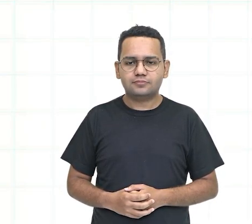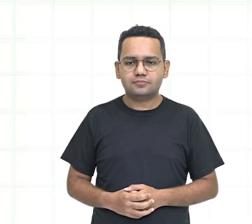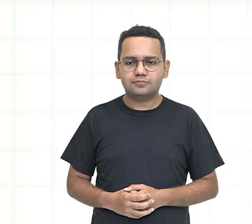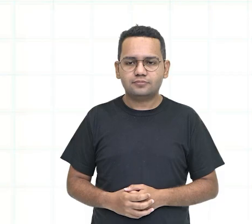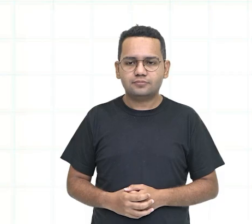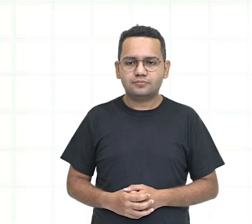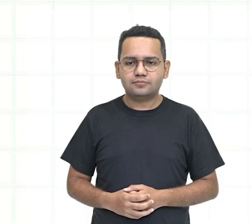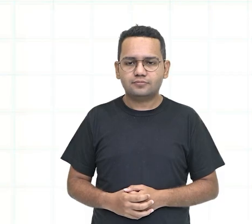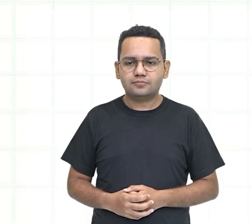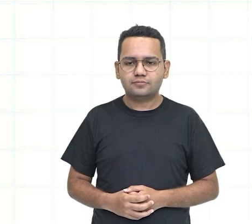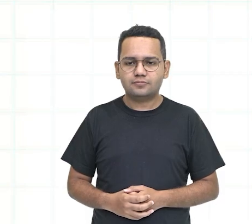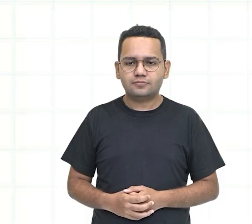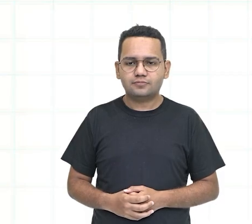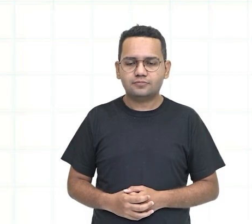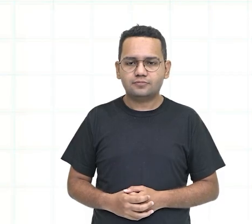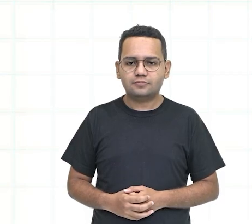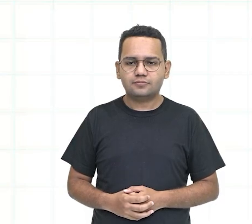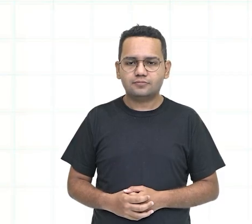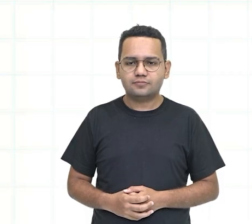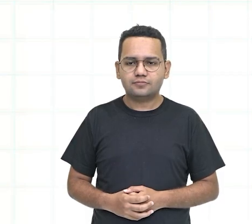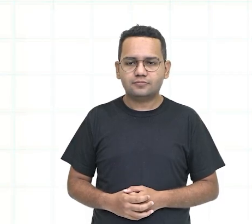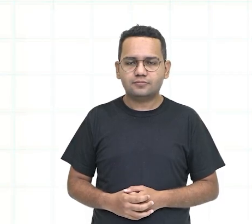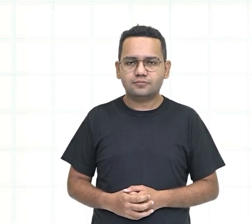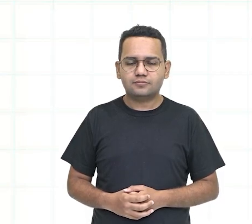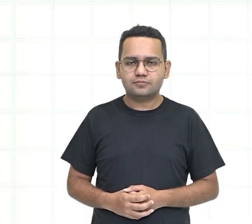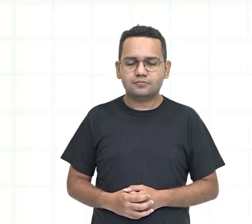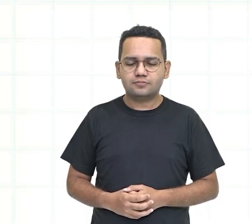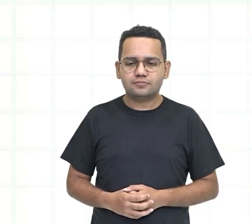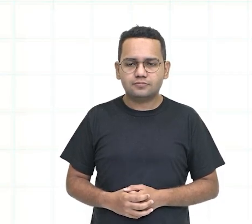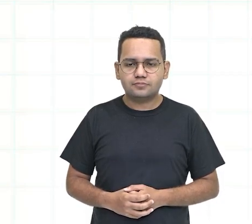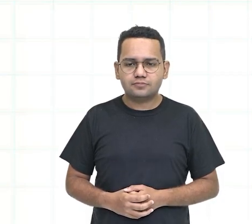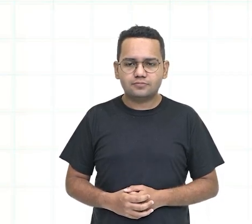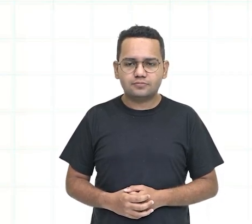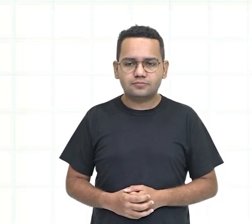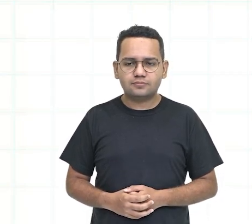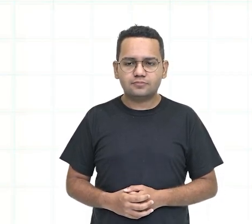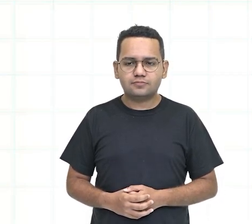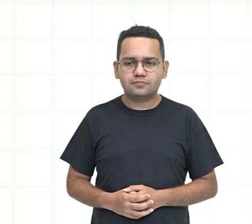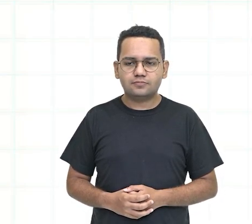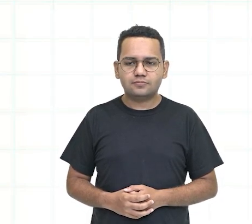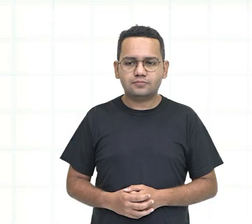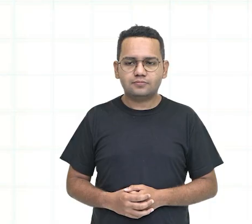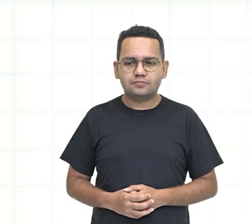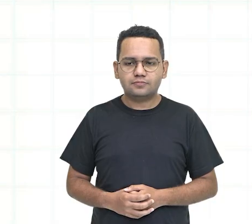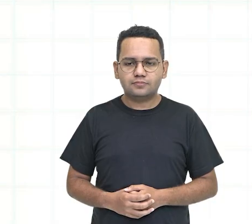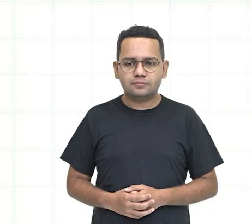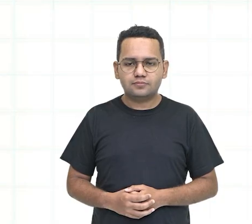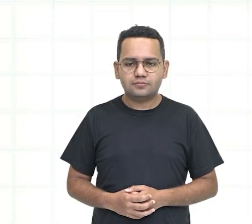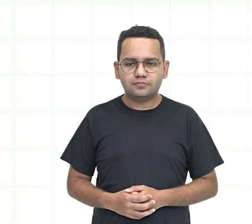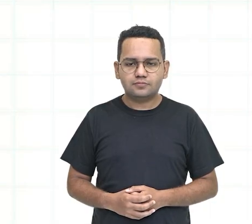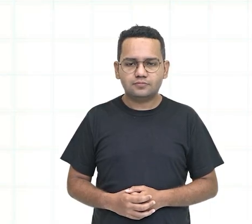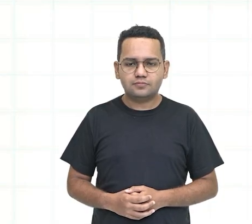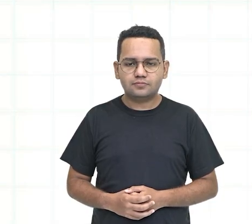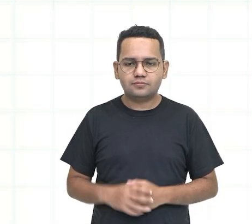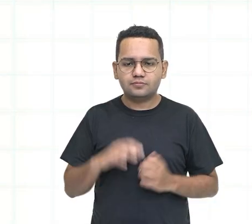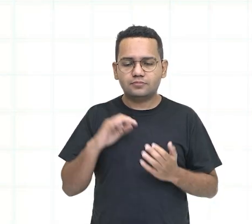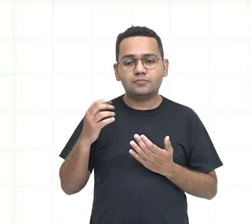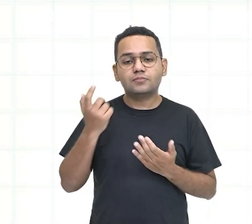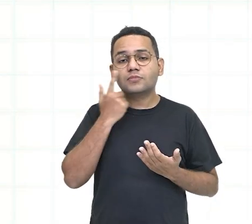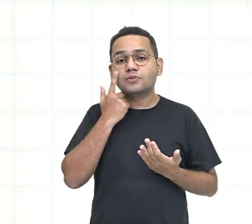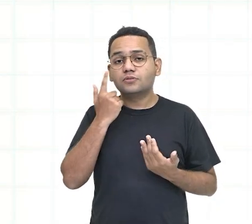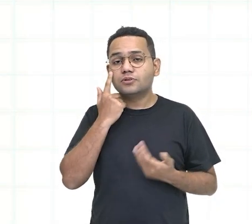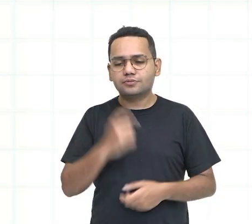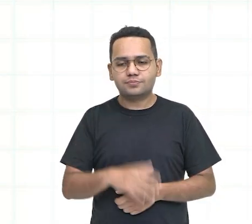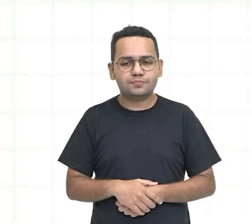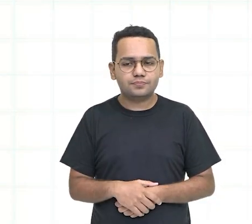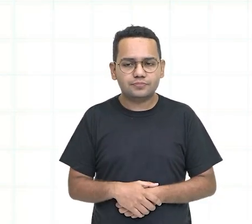English language through Asian colonization. Então, aqui durante esse texto que ele vai mostrar para vocês, essa